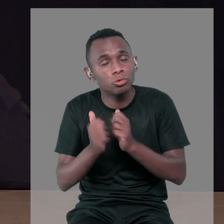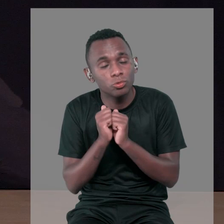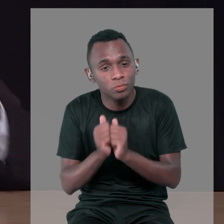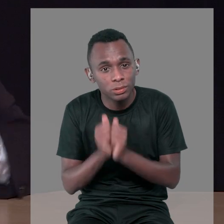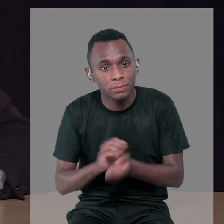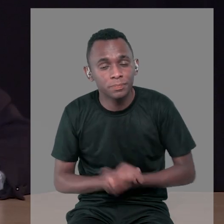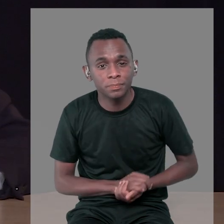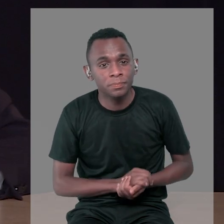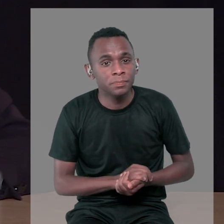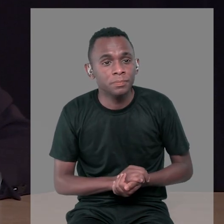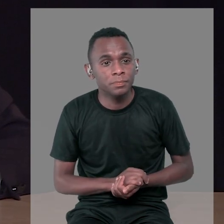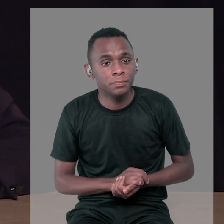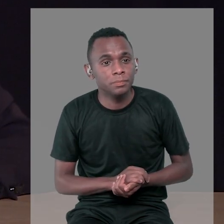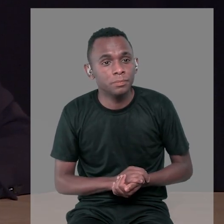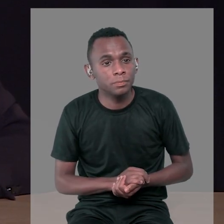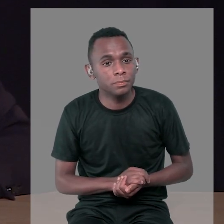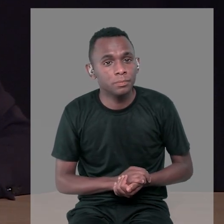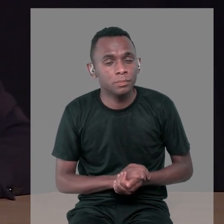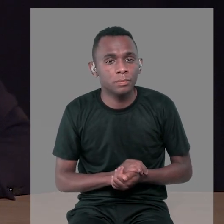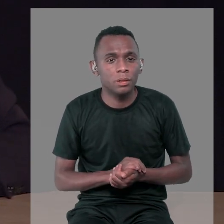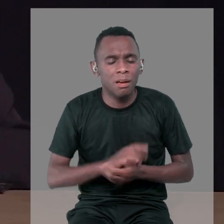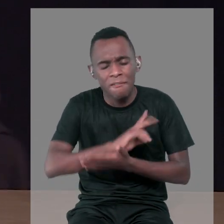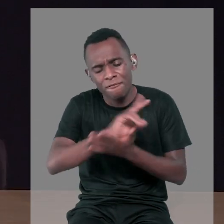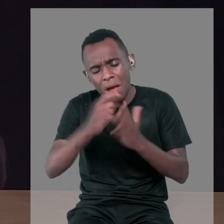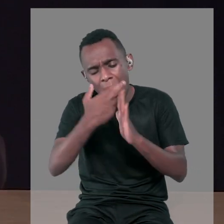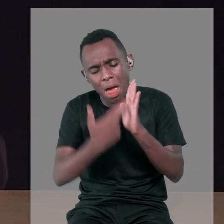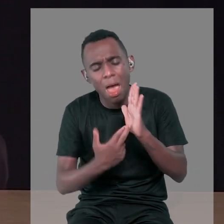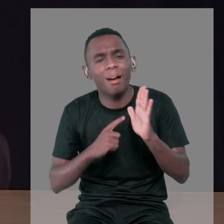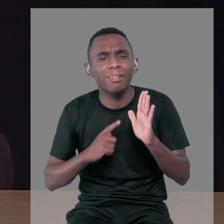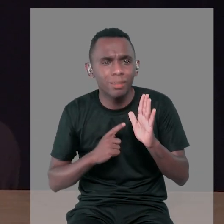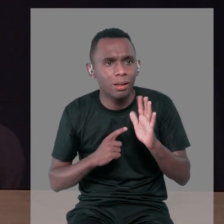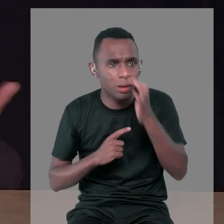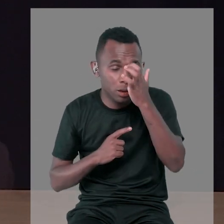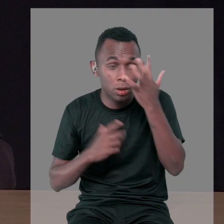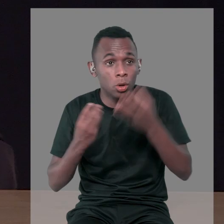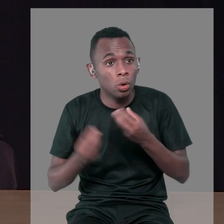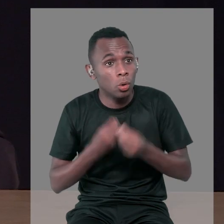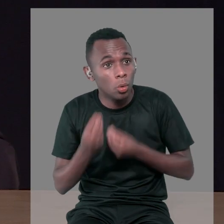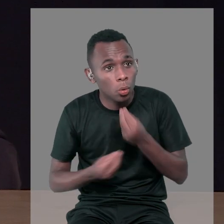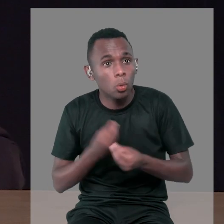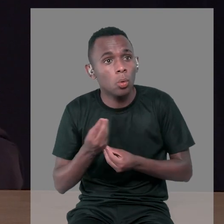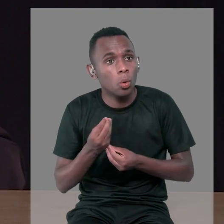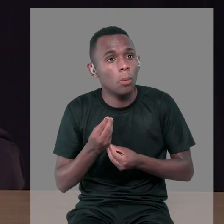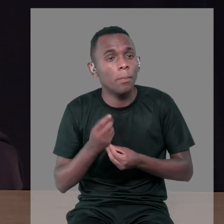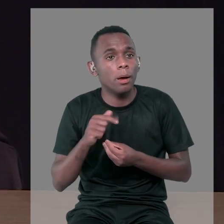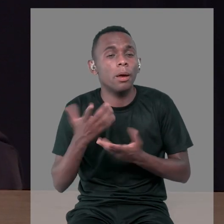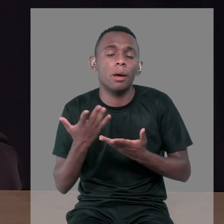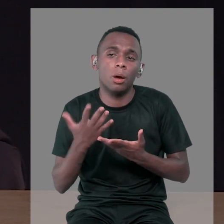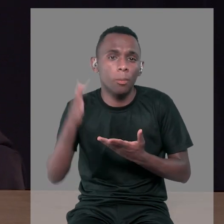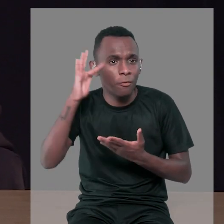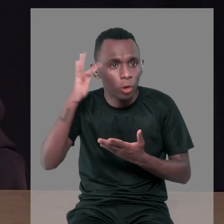vai formular várias regras, né, de como, né, enfim, é uma filosofia que também tem uma pretensão normativa,